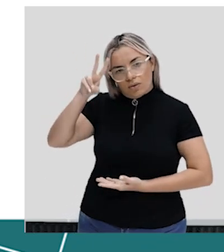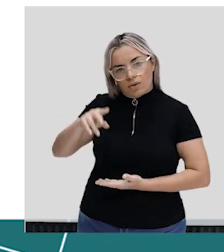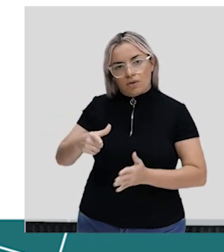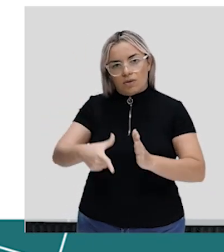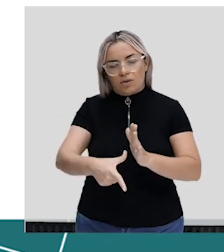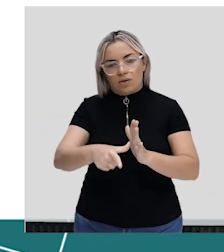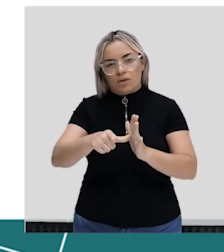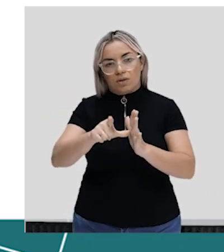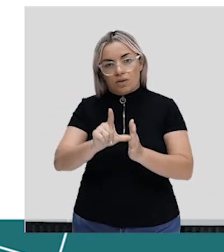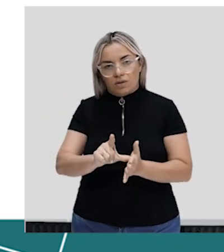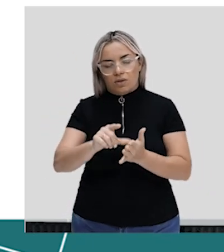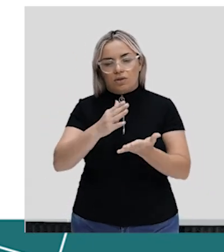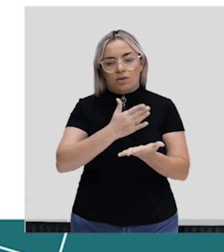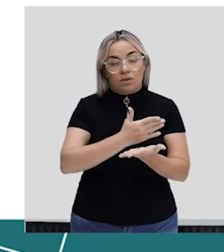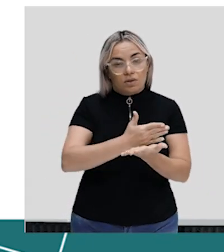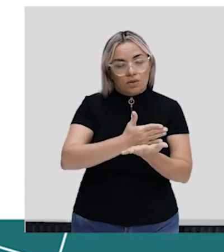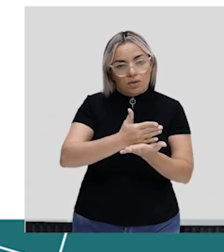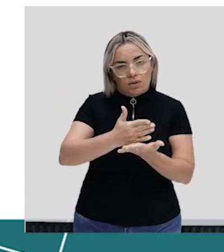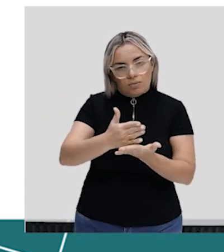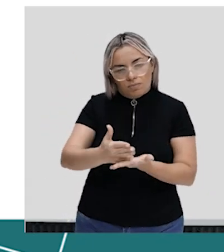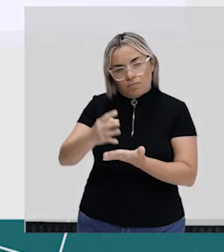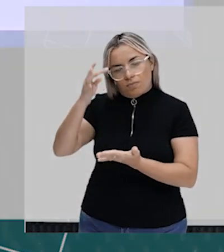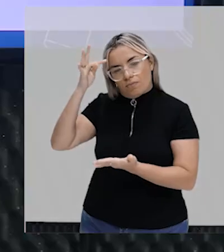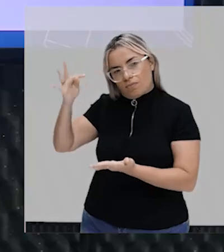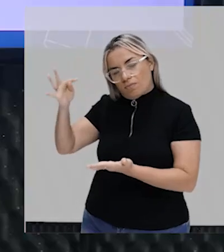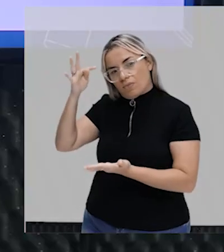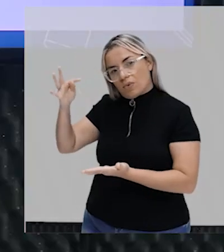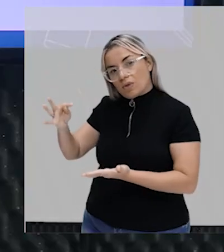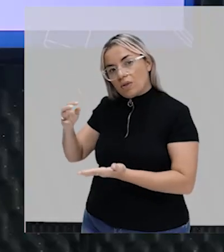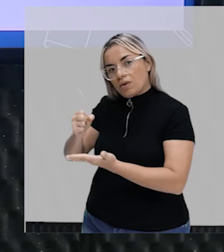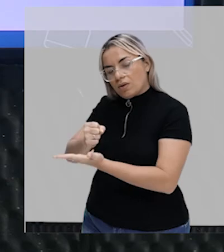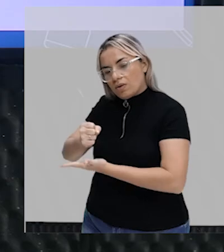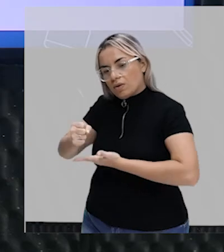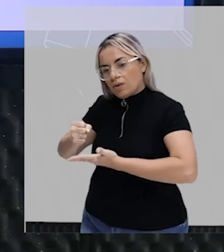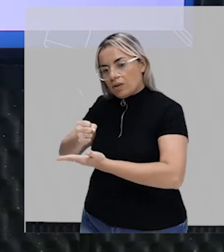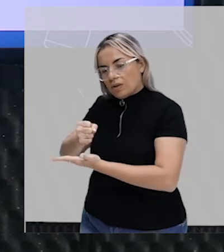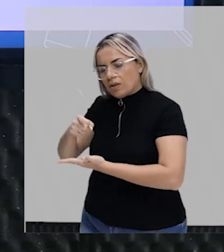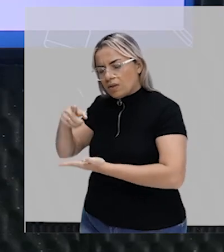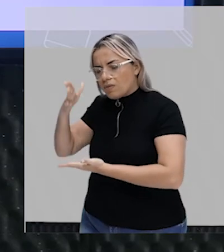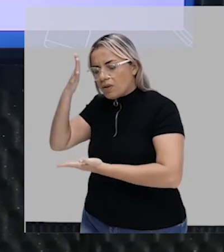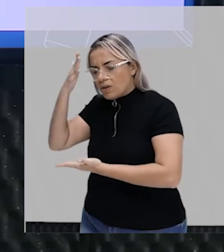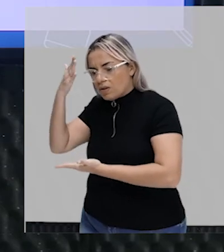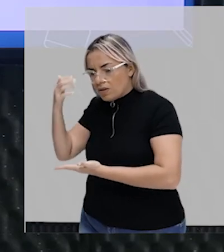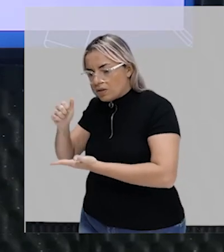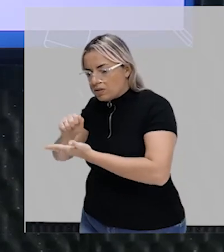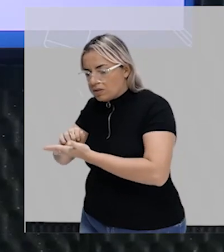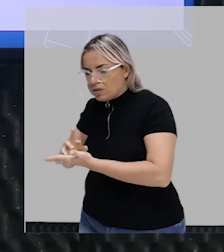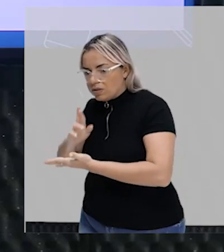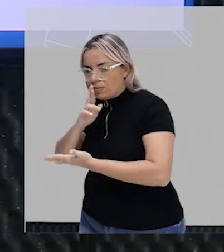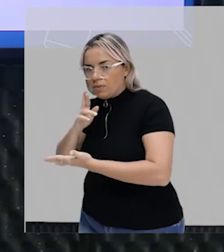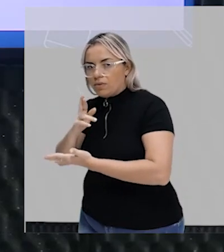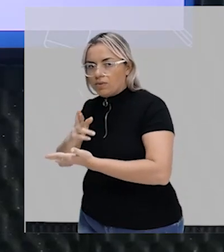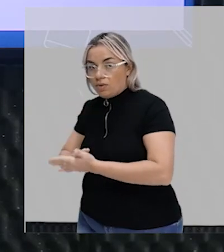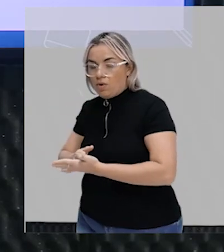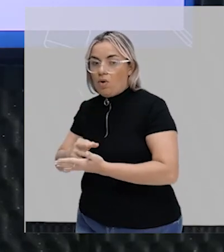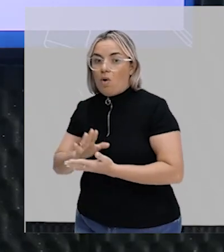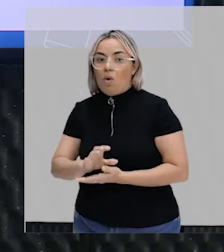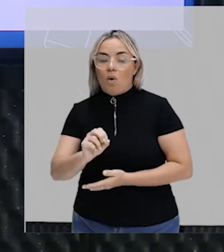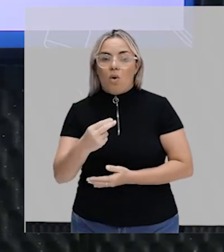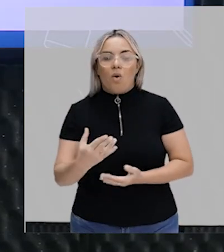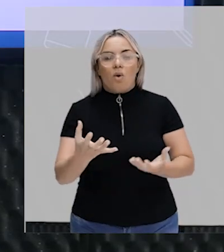nós começarmos, que a aula teórica que vai embasar a resolução dessas questões, ou mesmo se tu quiser, depois que assistiu essa